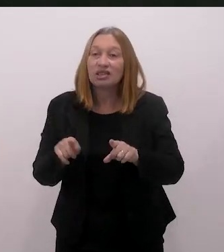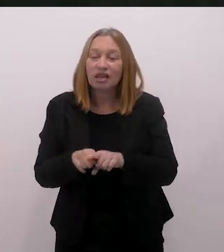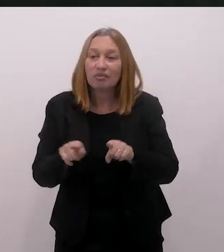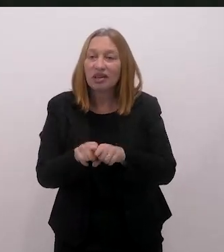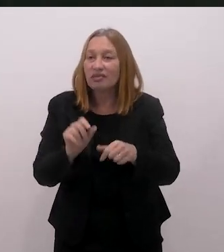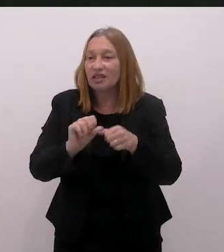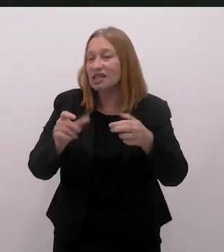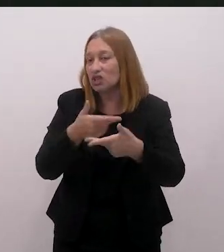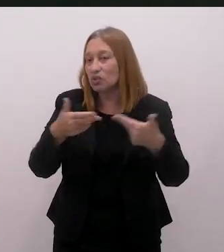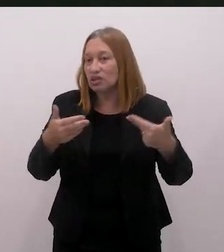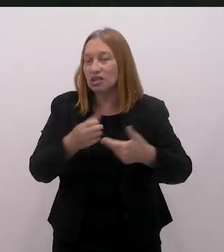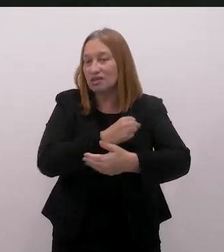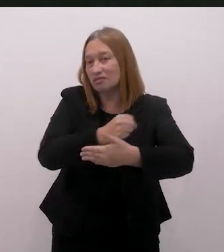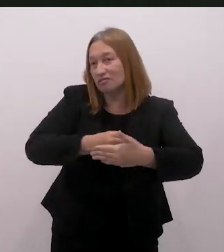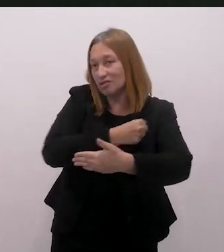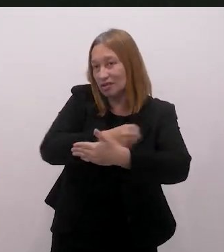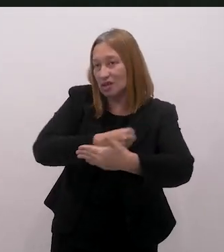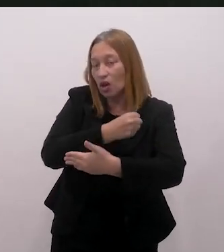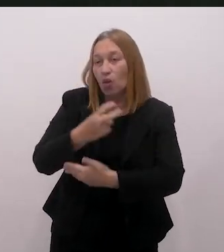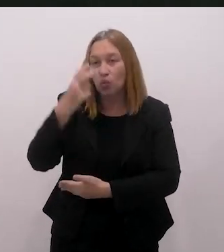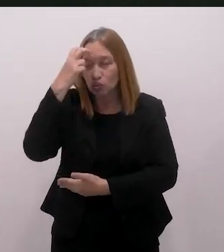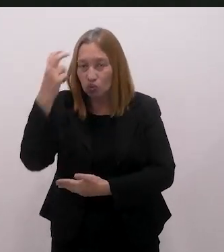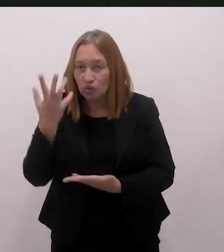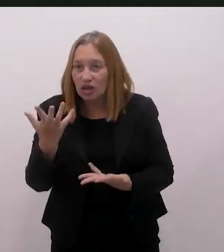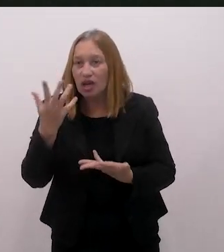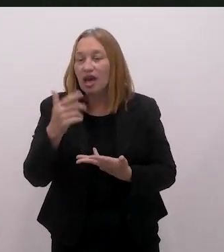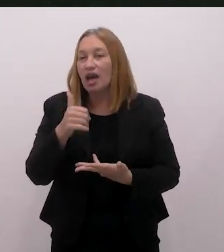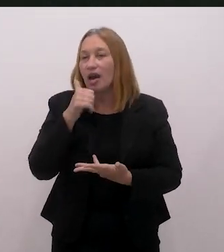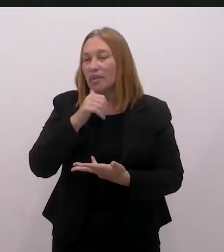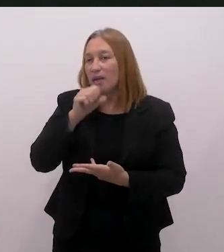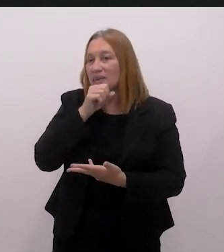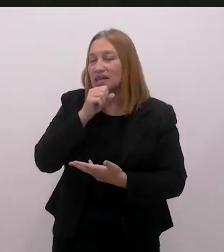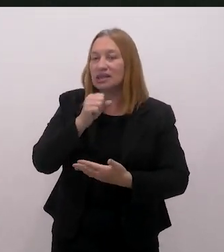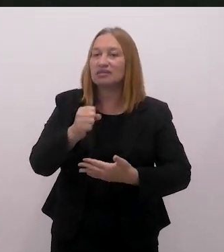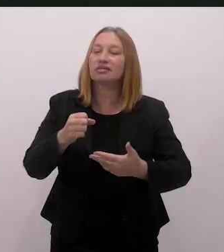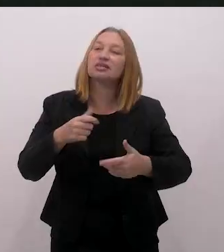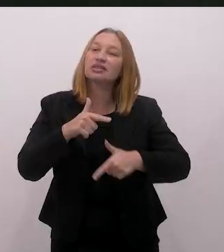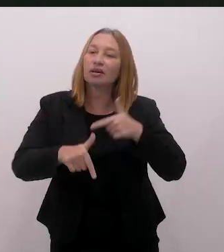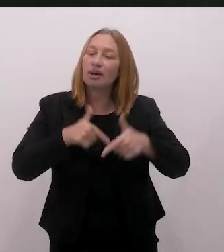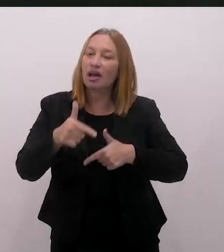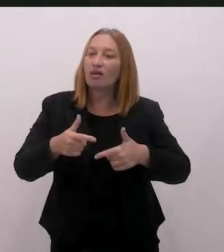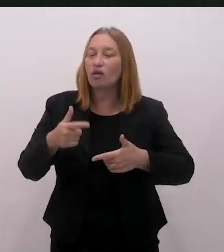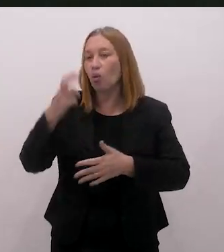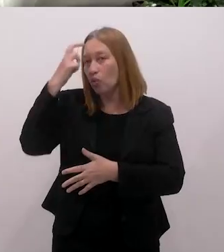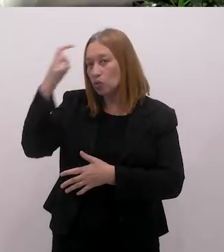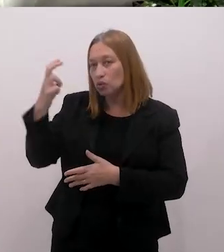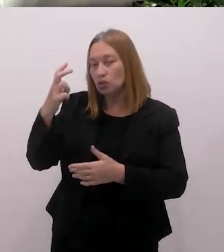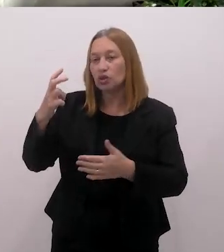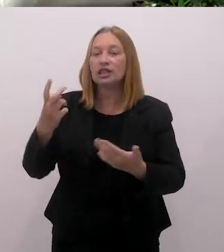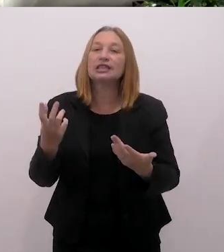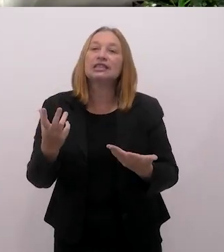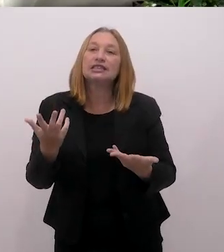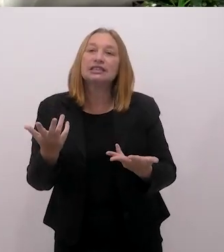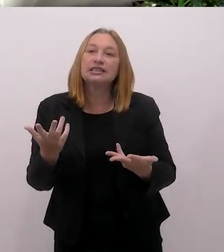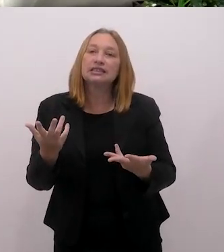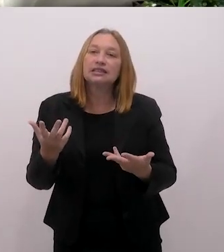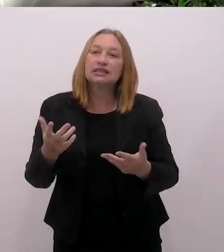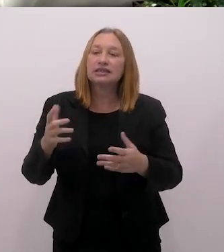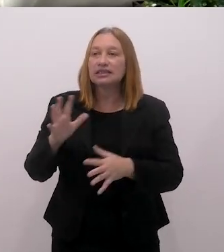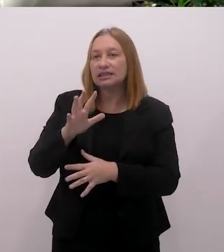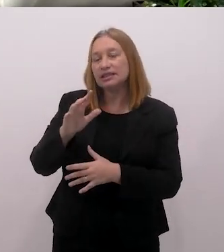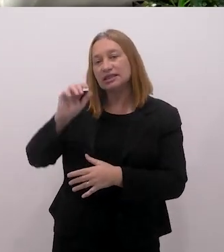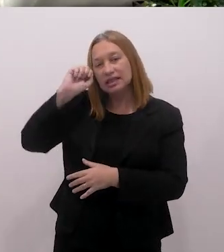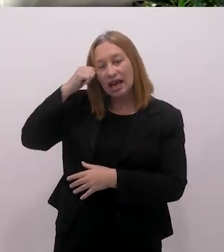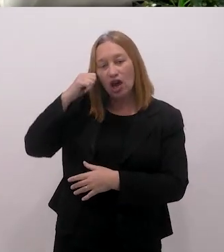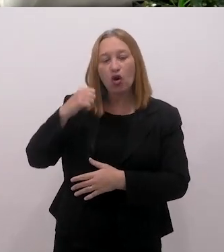além de fazer as coisas que minha mãe fazia, que era cultura. A minha mãe trabalhava com a cultura negra. Então, eu gostava do jongo, eu gostava